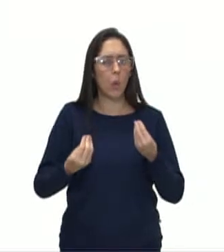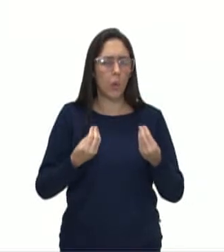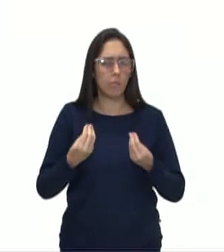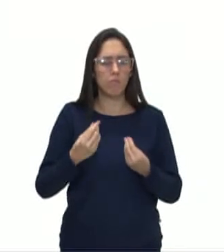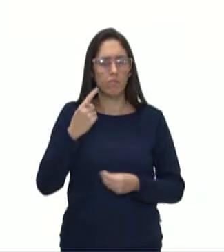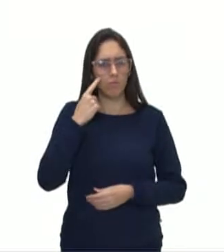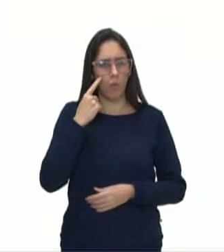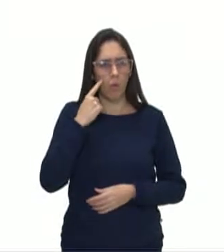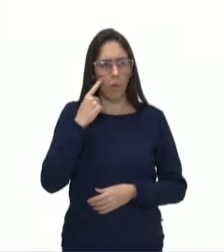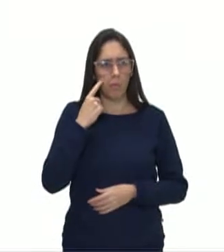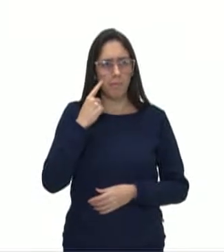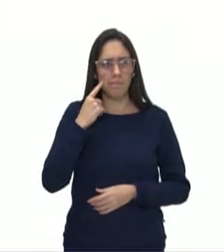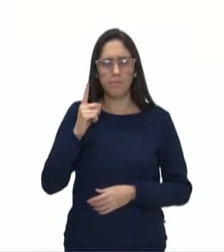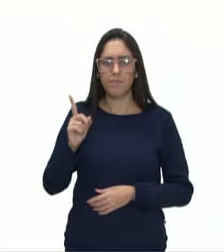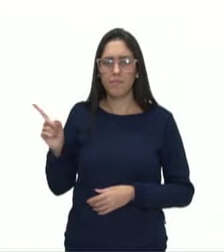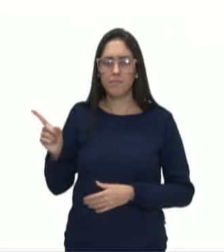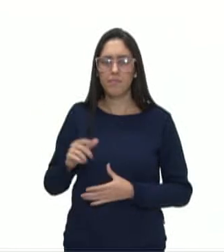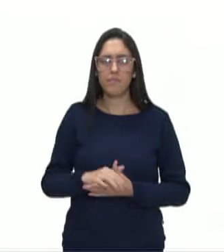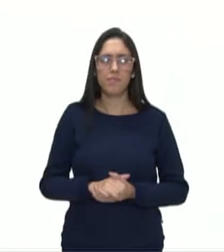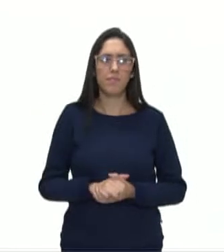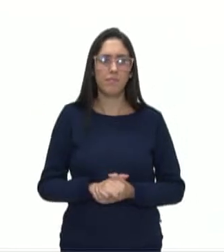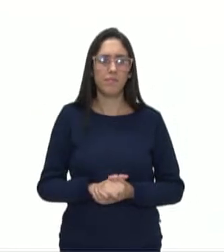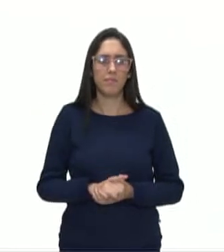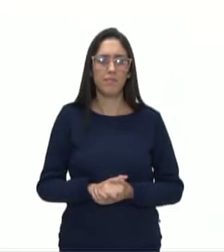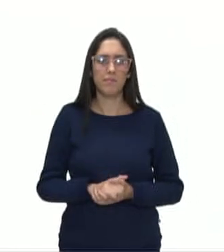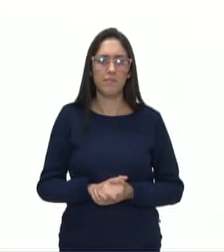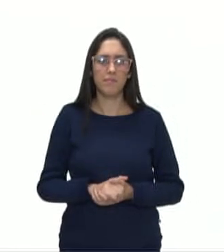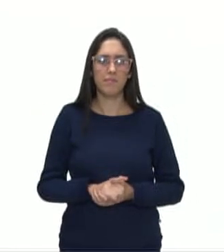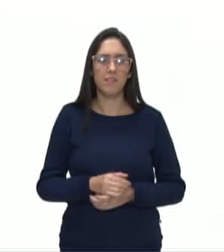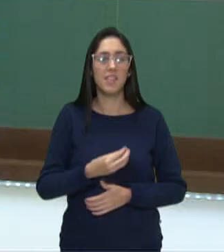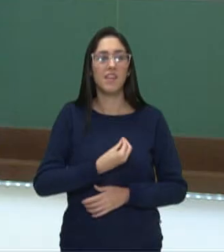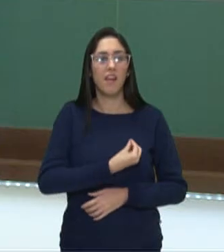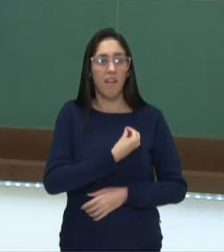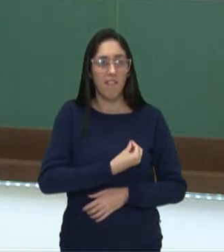ó. Vivir mundo,